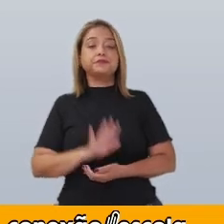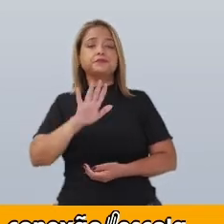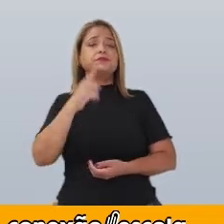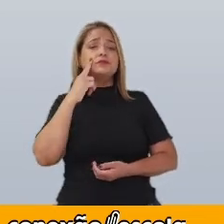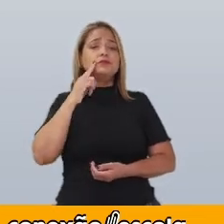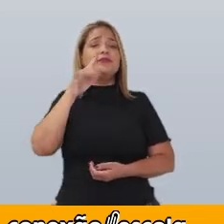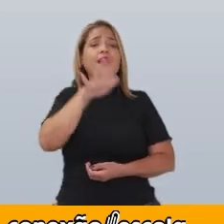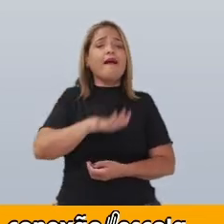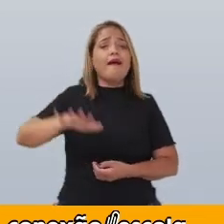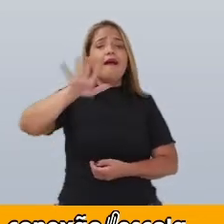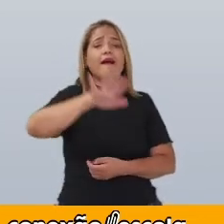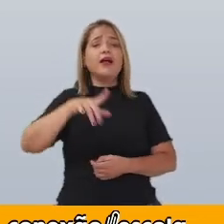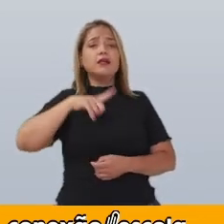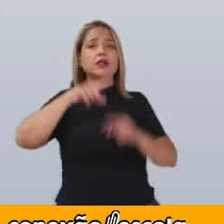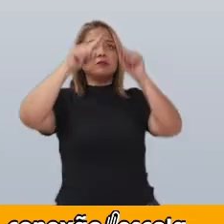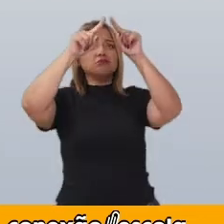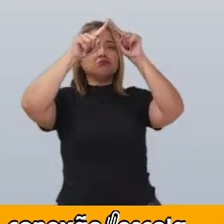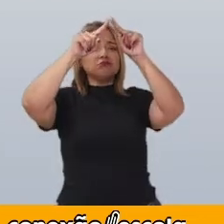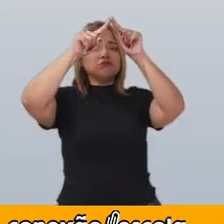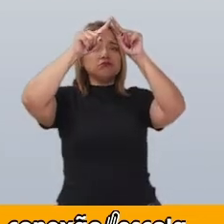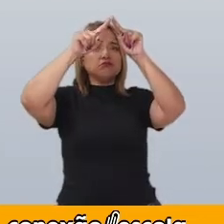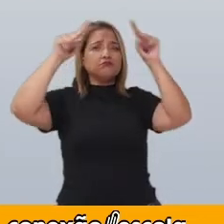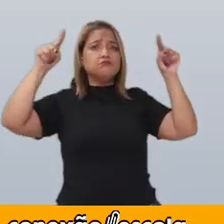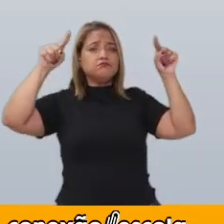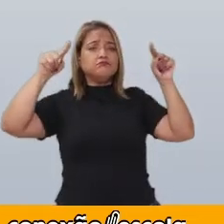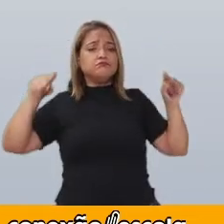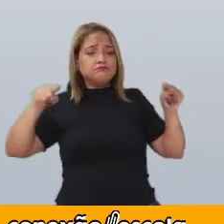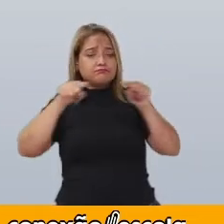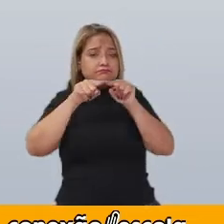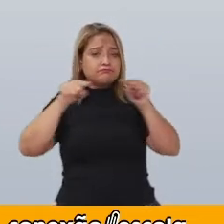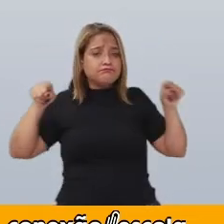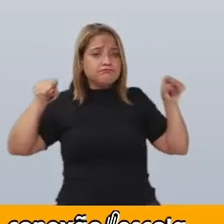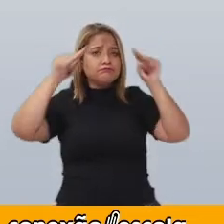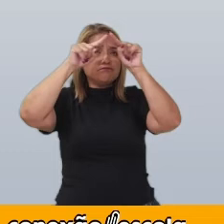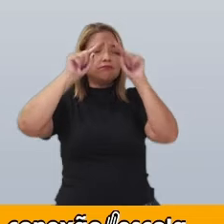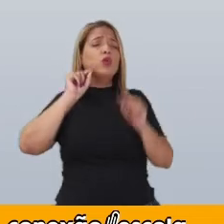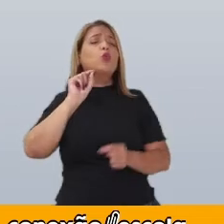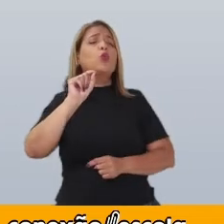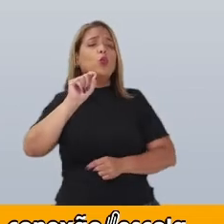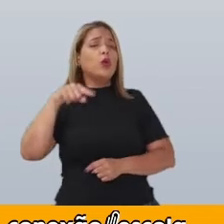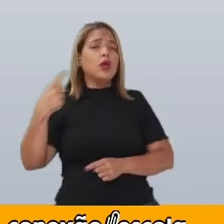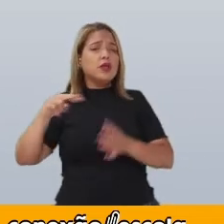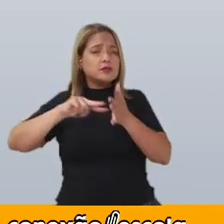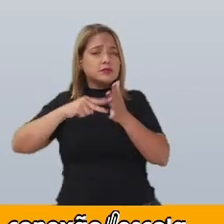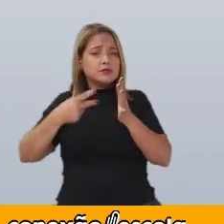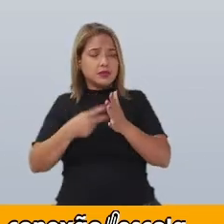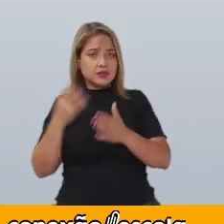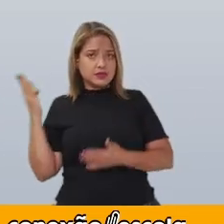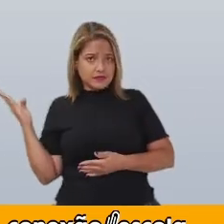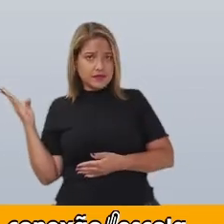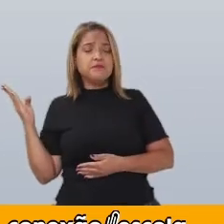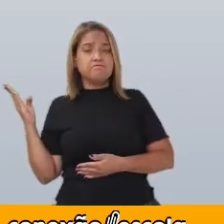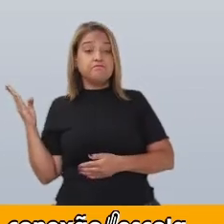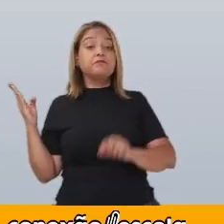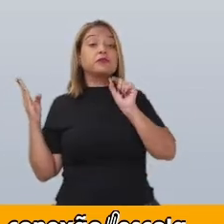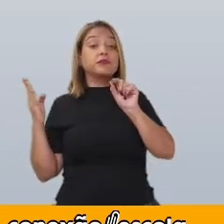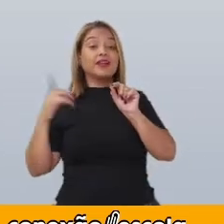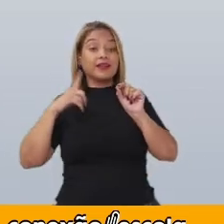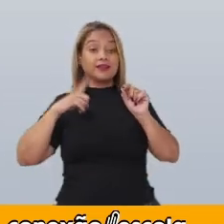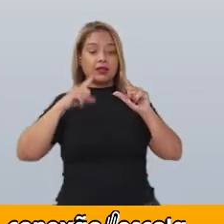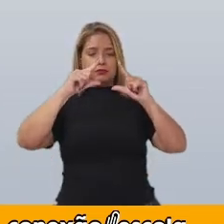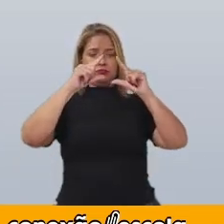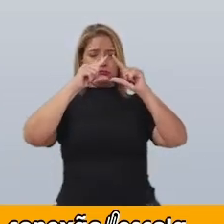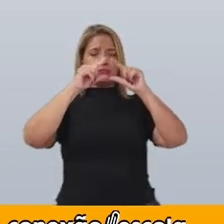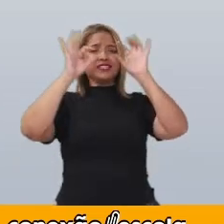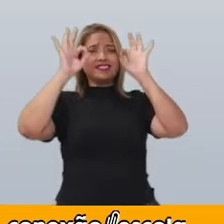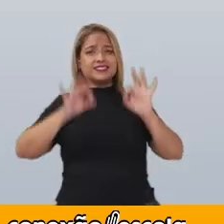Agora, a área de um triângulo retângulo. Primeiro, o que é um triângulo retângulo? O triângulo retângulo é aquele que tem um